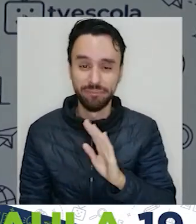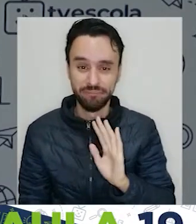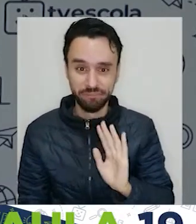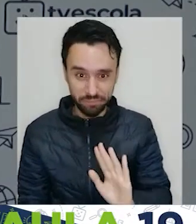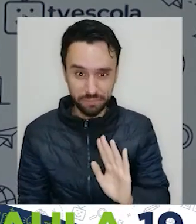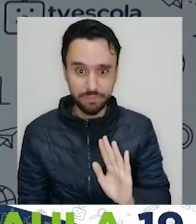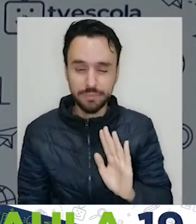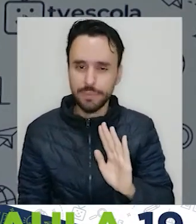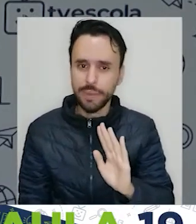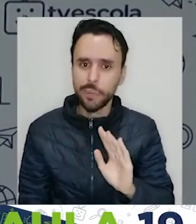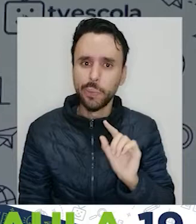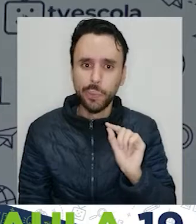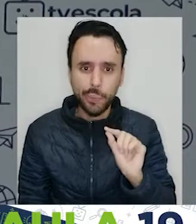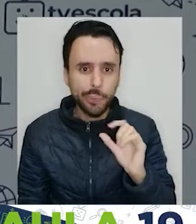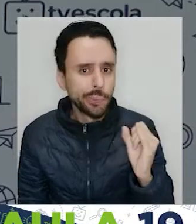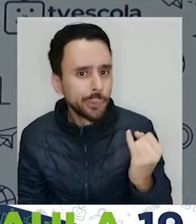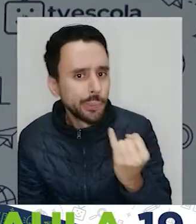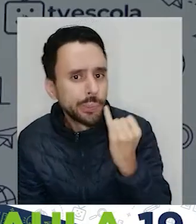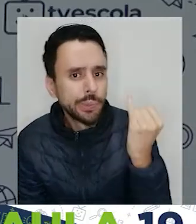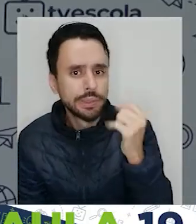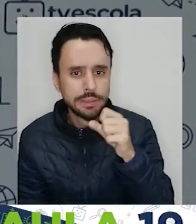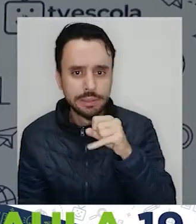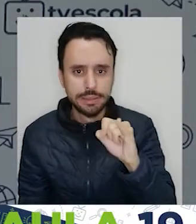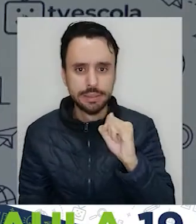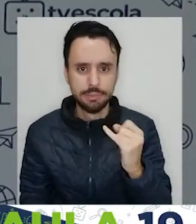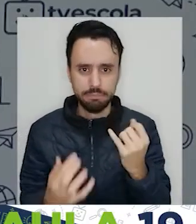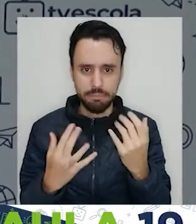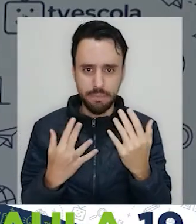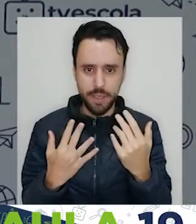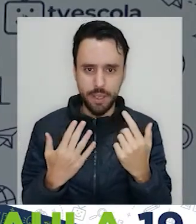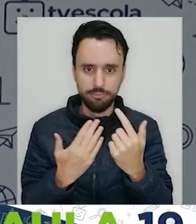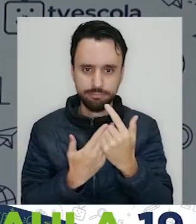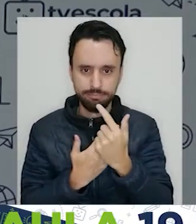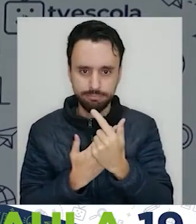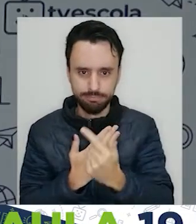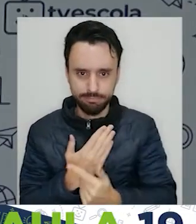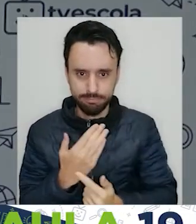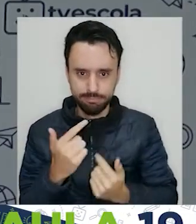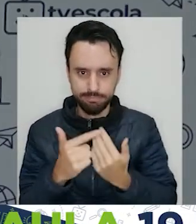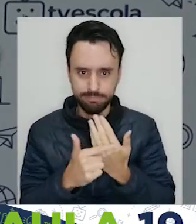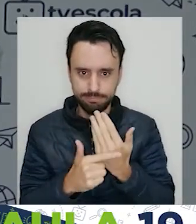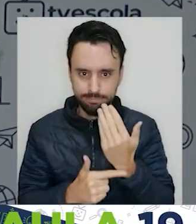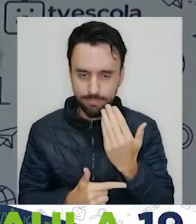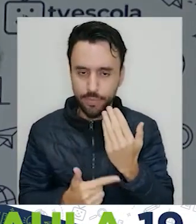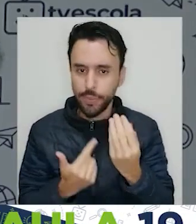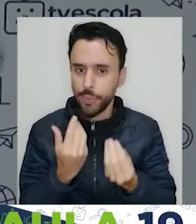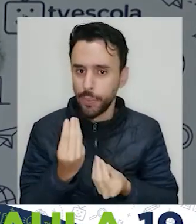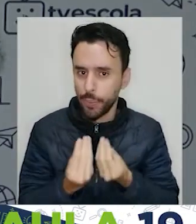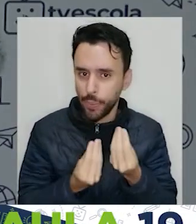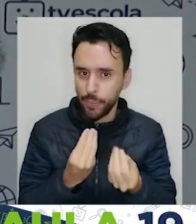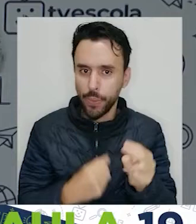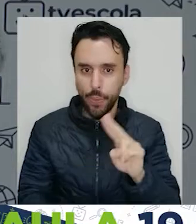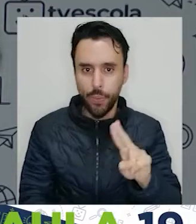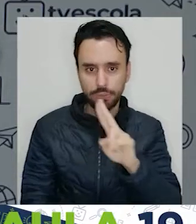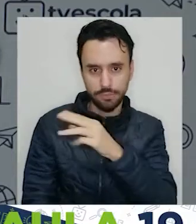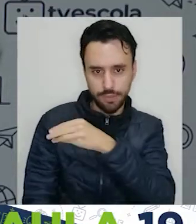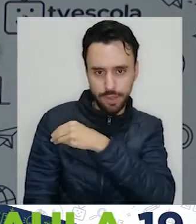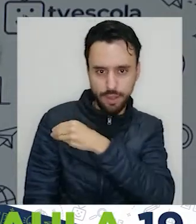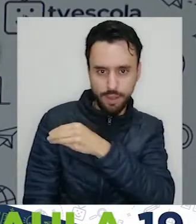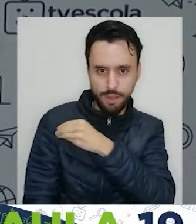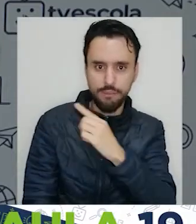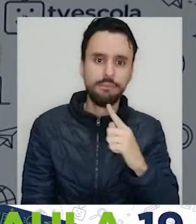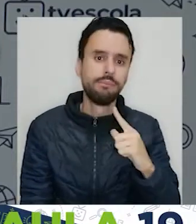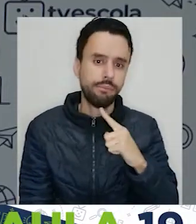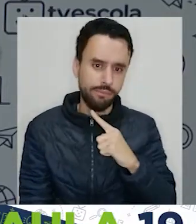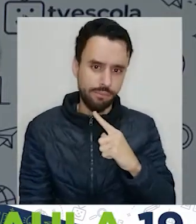Sabemos que se não tivermos como lavar as mãos com água e sabão, podemos utilizar o álcool em gel. Da